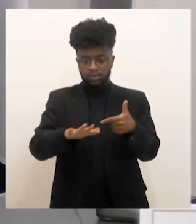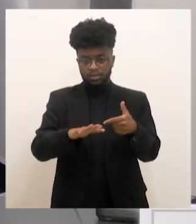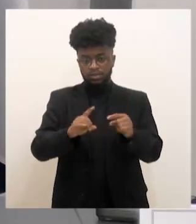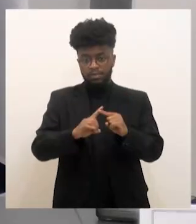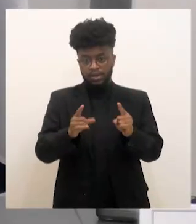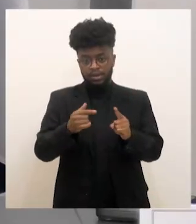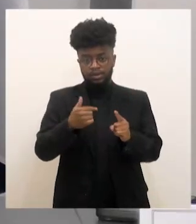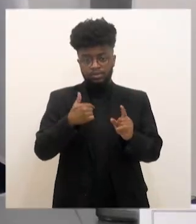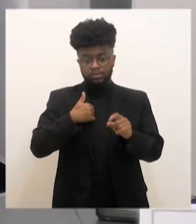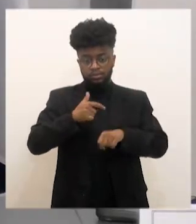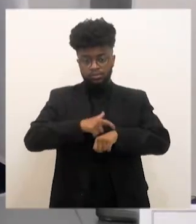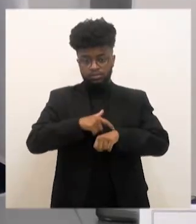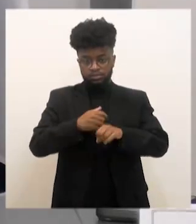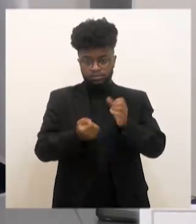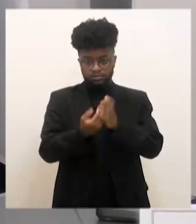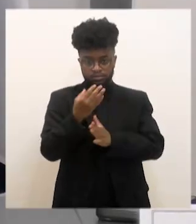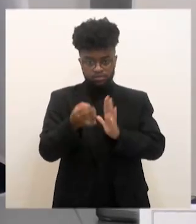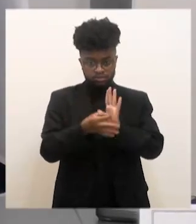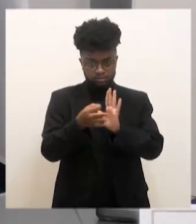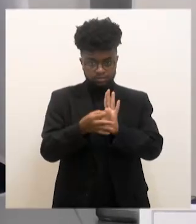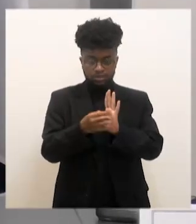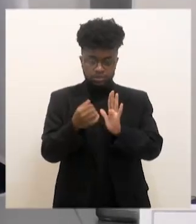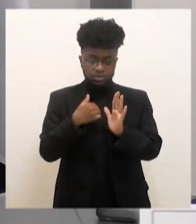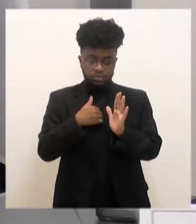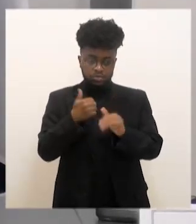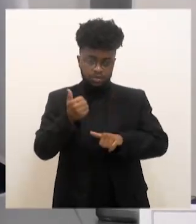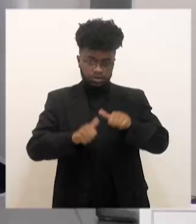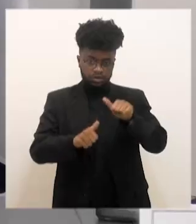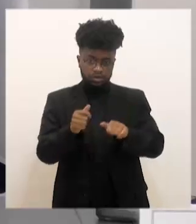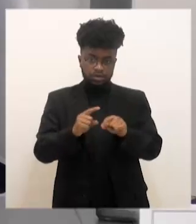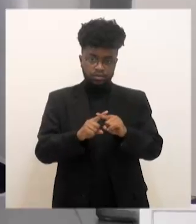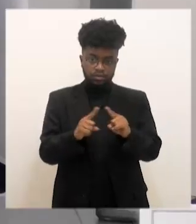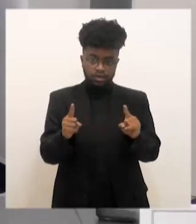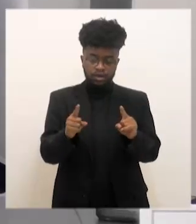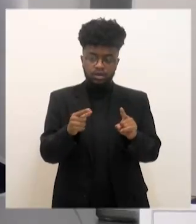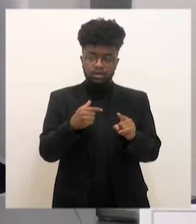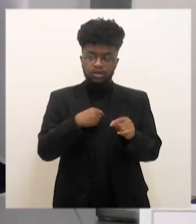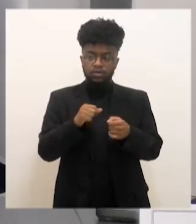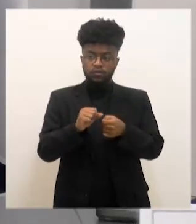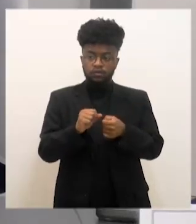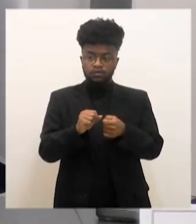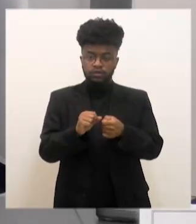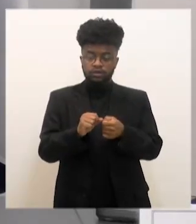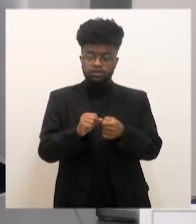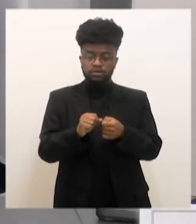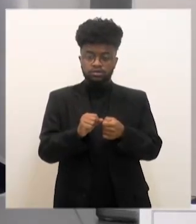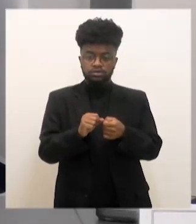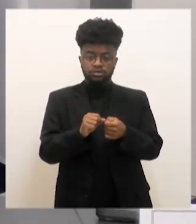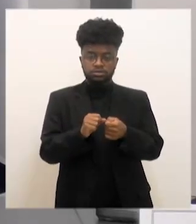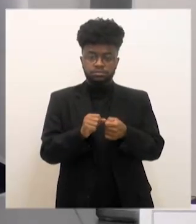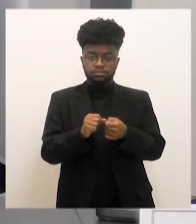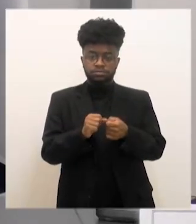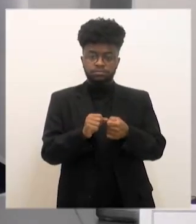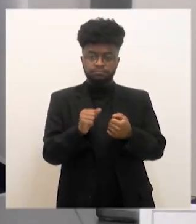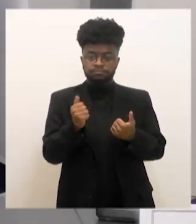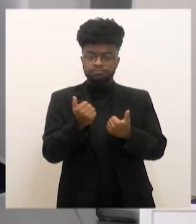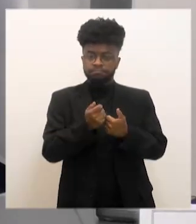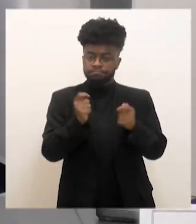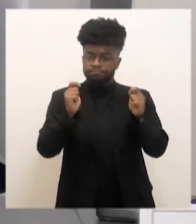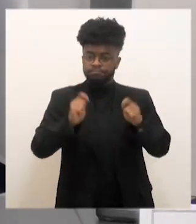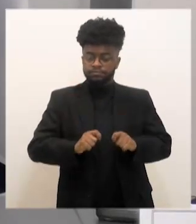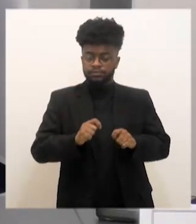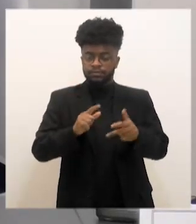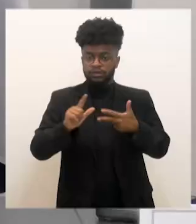consideração na hora do parecer essa questão, mas fiz aqui uma um fortalecimento da capacidade